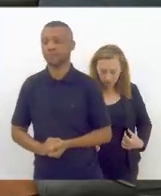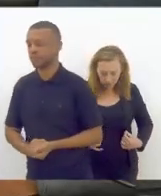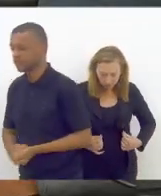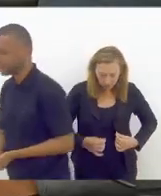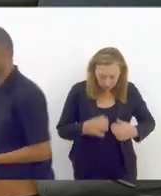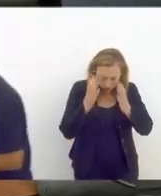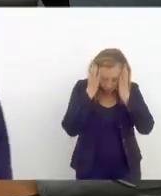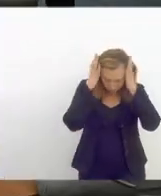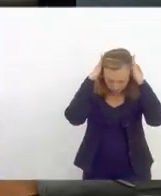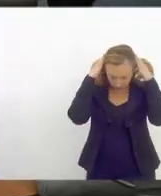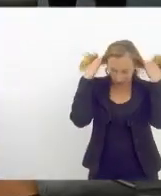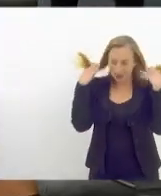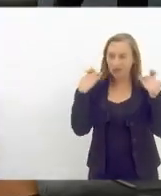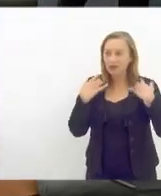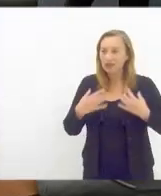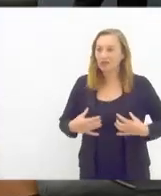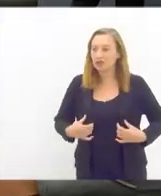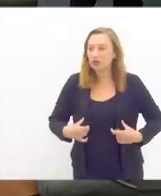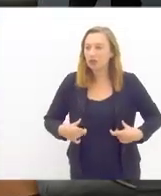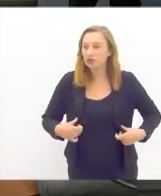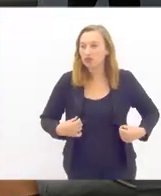Vamos fazer, depois de segundo turno, a gente faz.